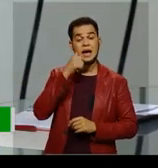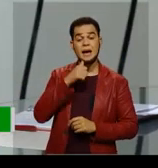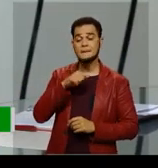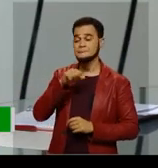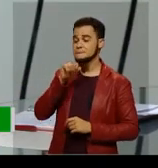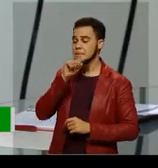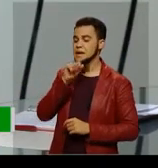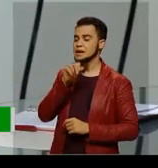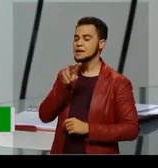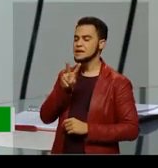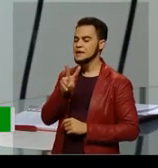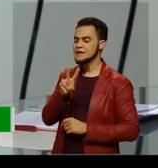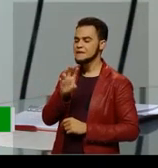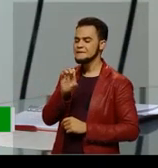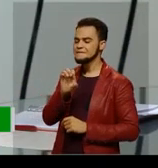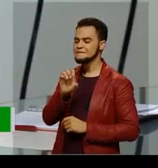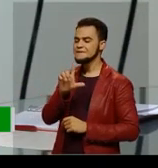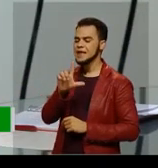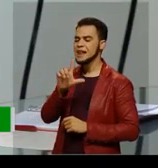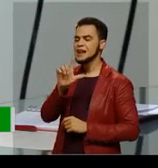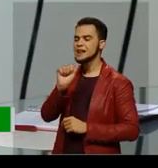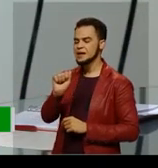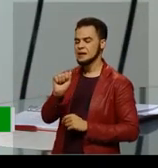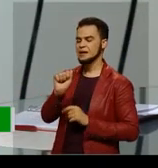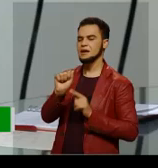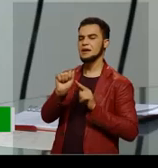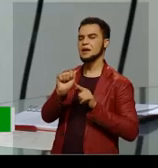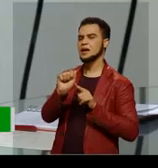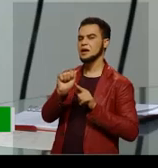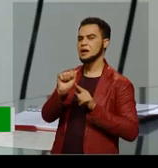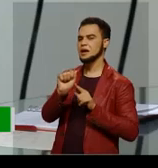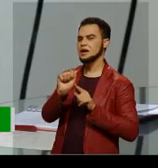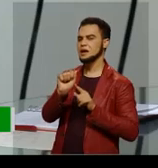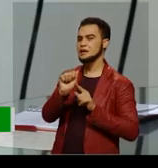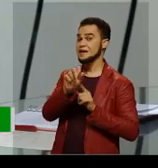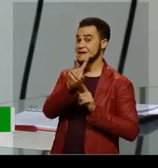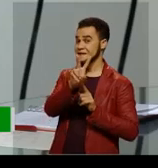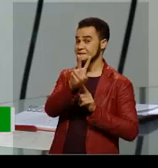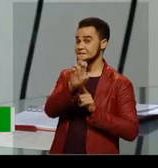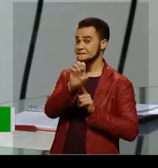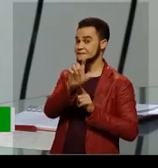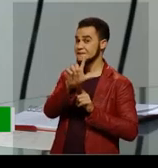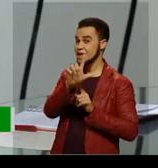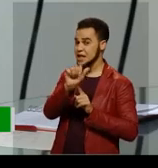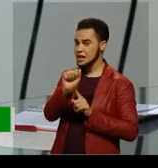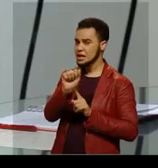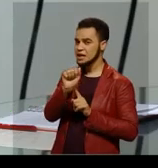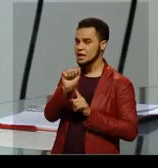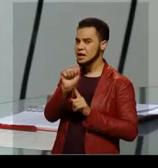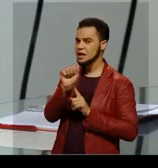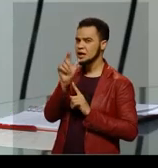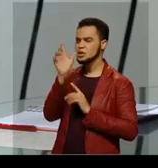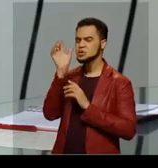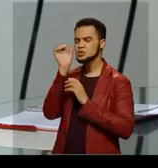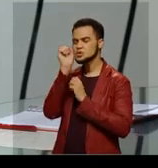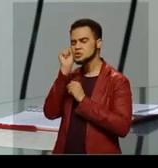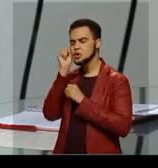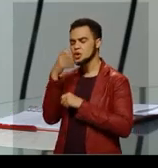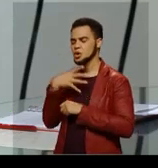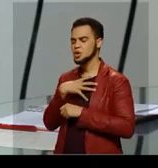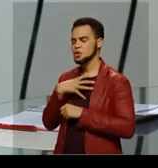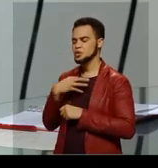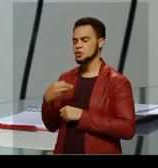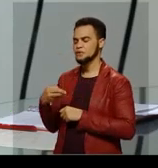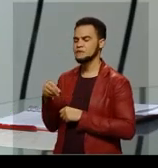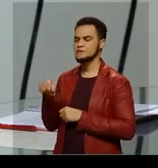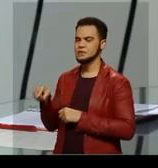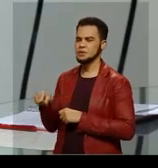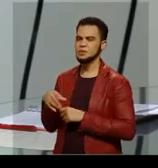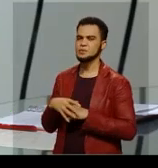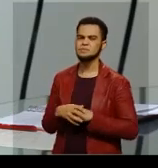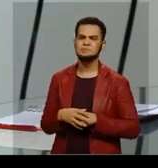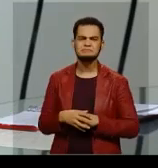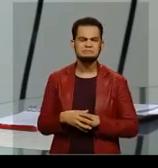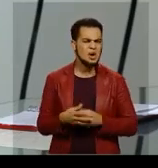doente. Olha aí, vela, tá? Presta atenção em vela. Então, a mãe ela